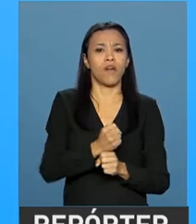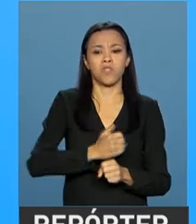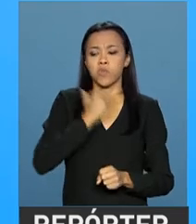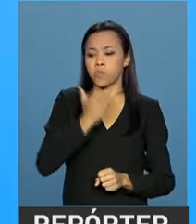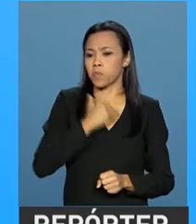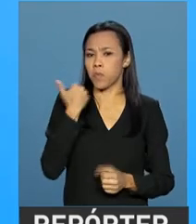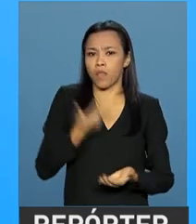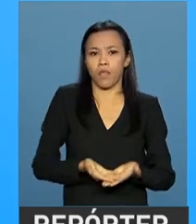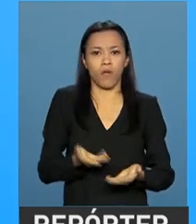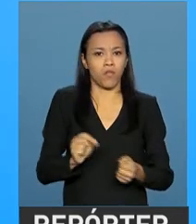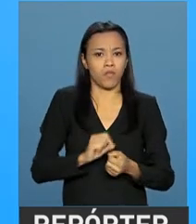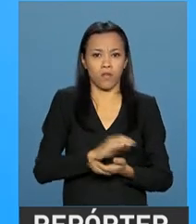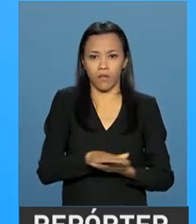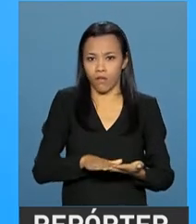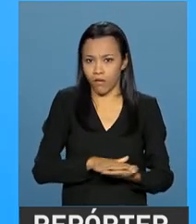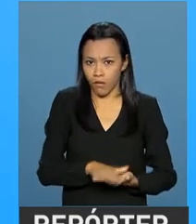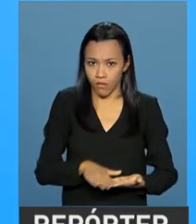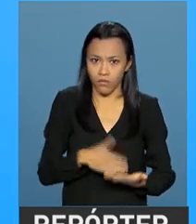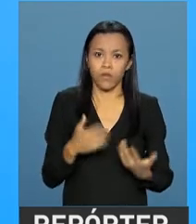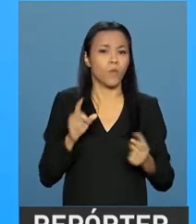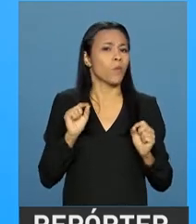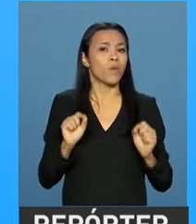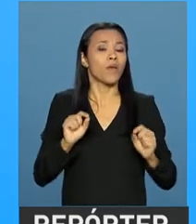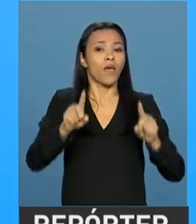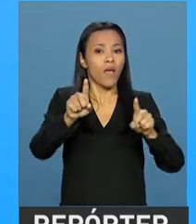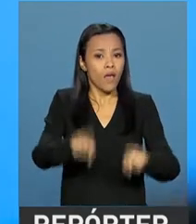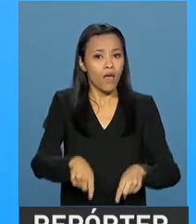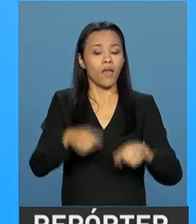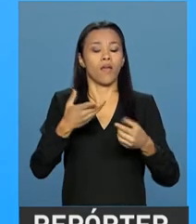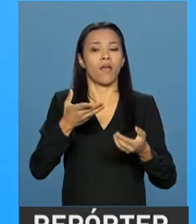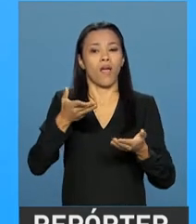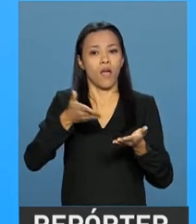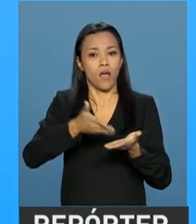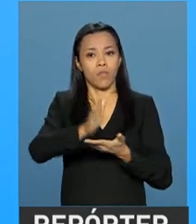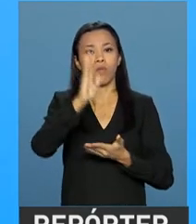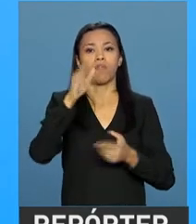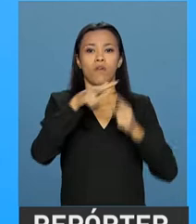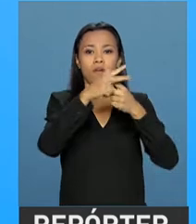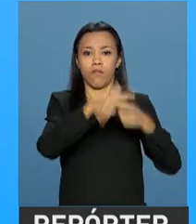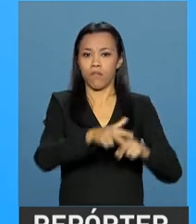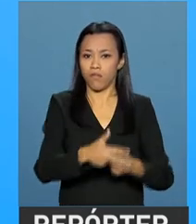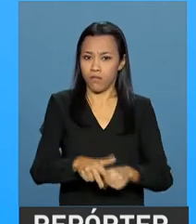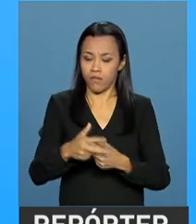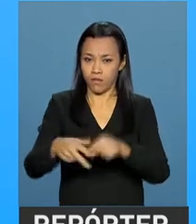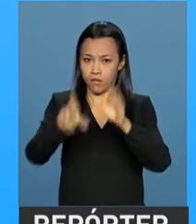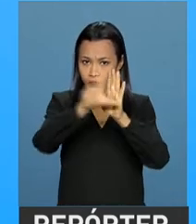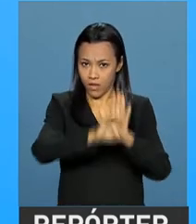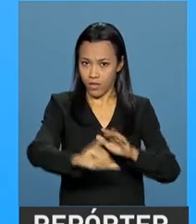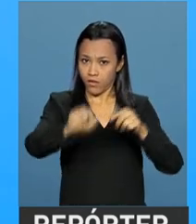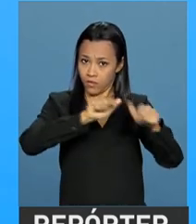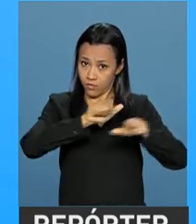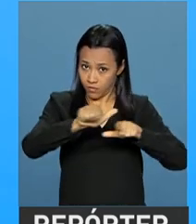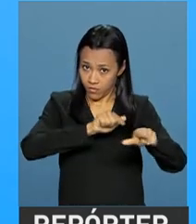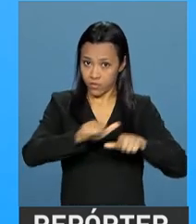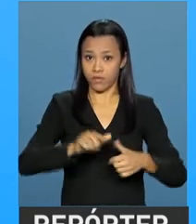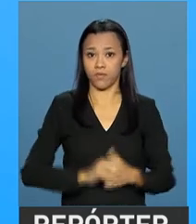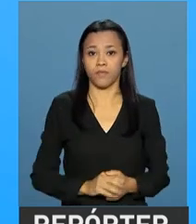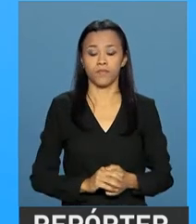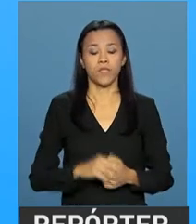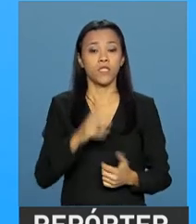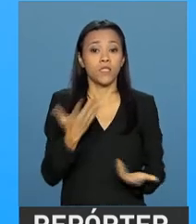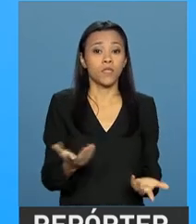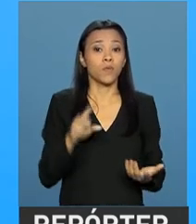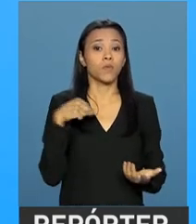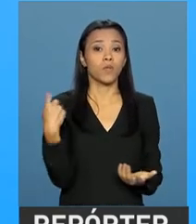feito. Ou seja, aprovamos a modernização da legislação trabalhista.